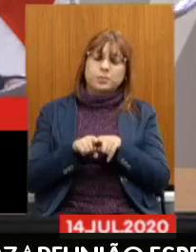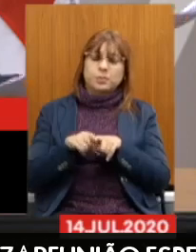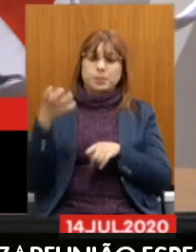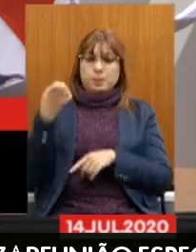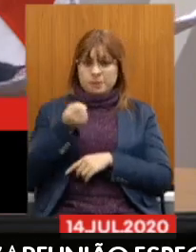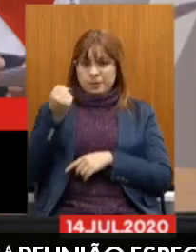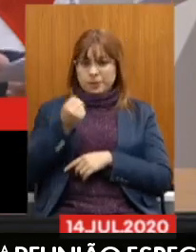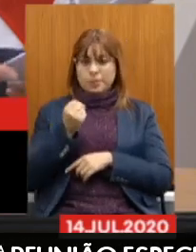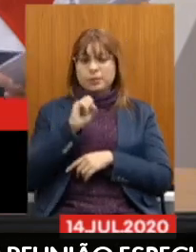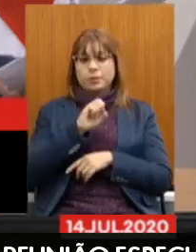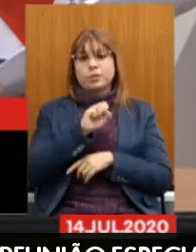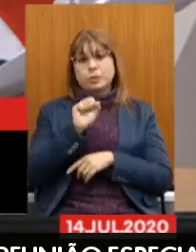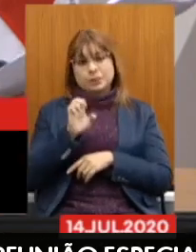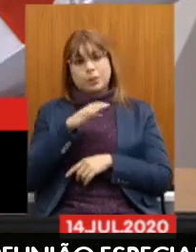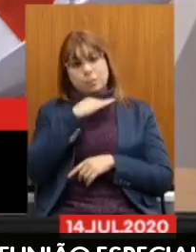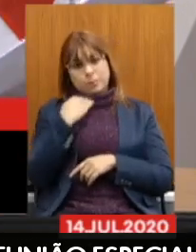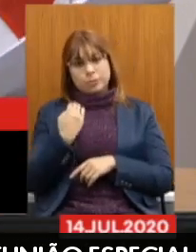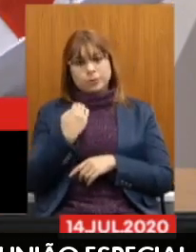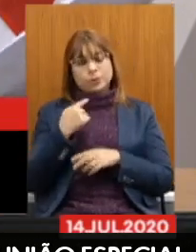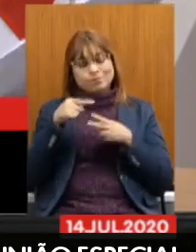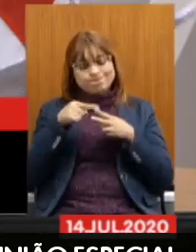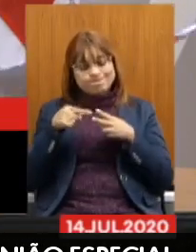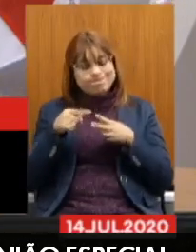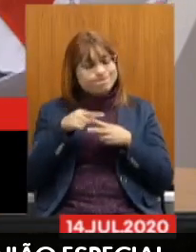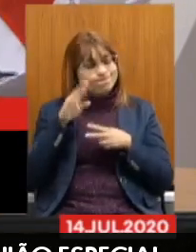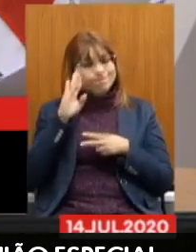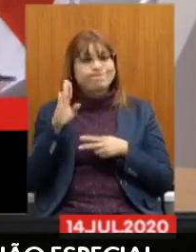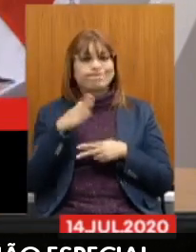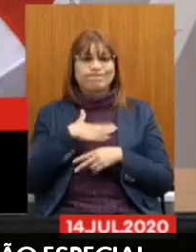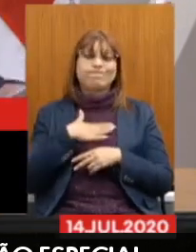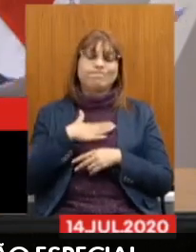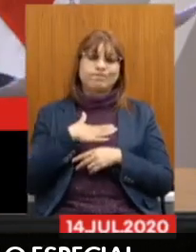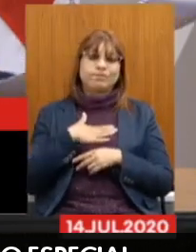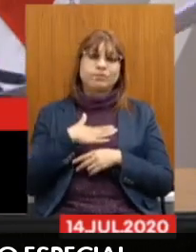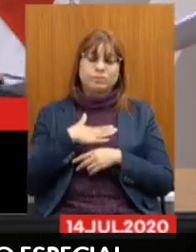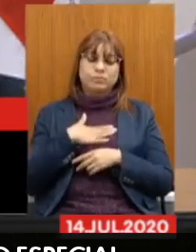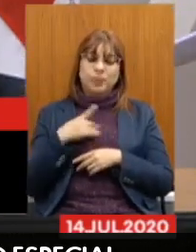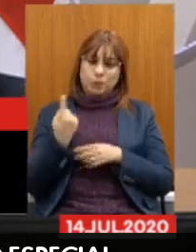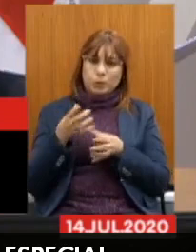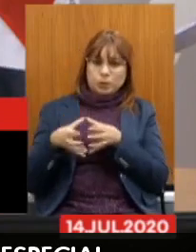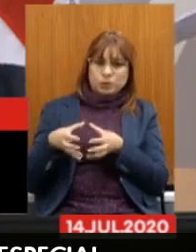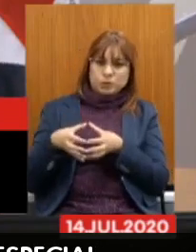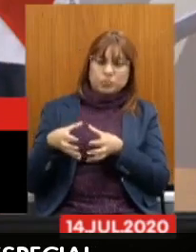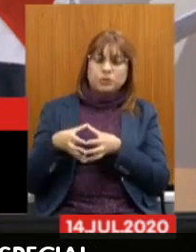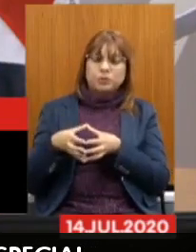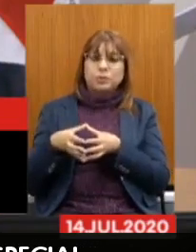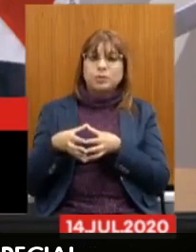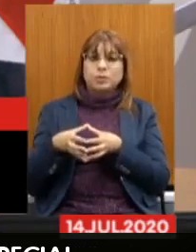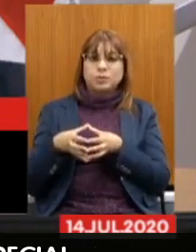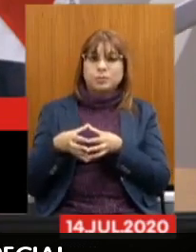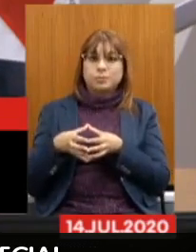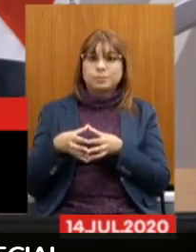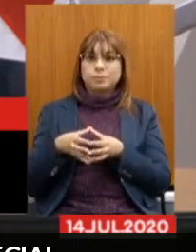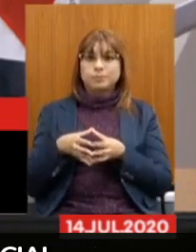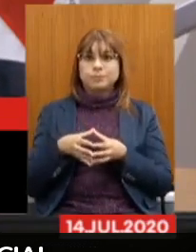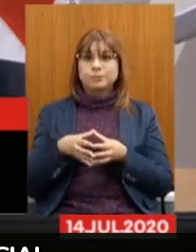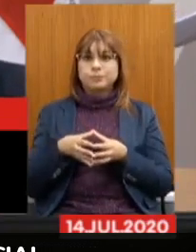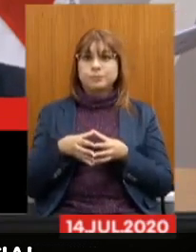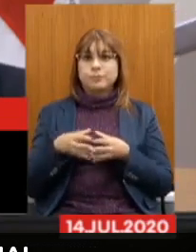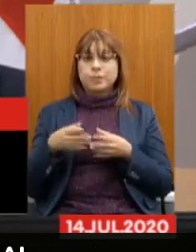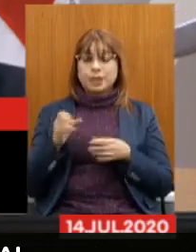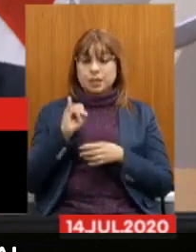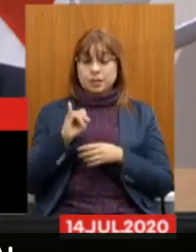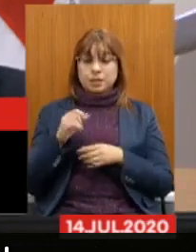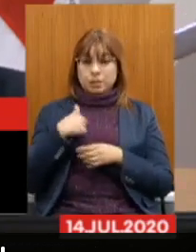pontos que mais... Porque nós não temos outra opção. Se eu